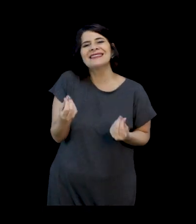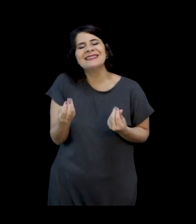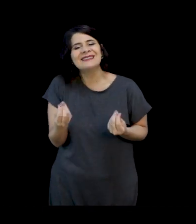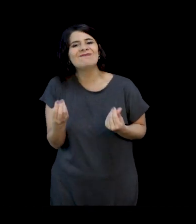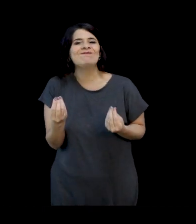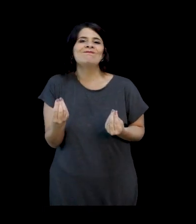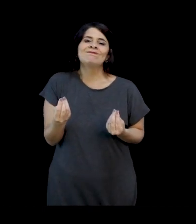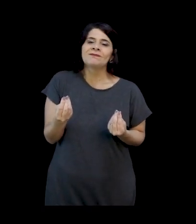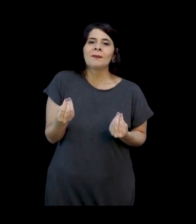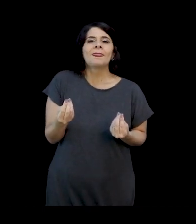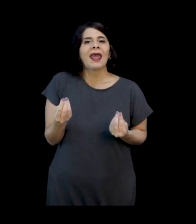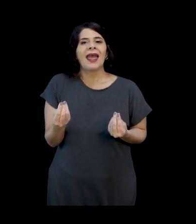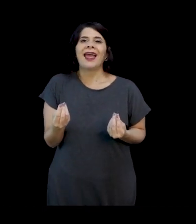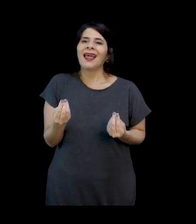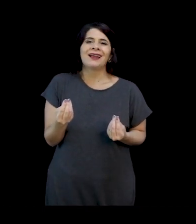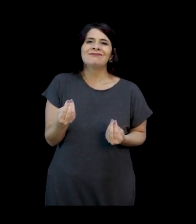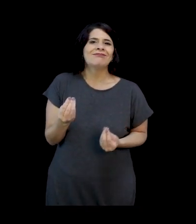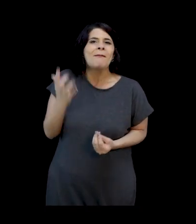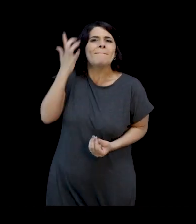talvez meio pedestre,